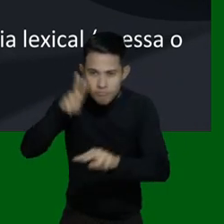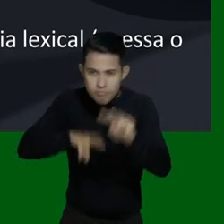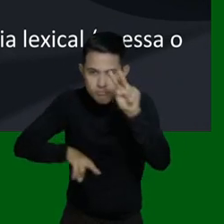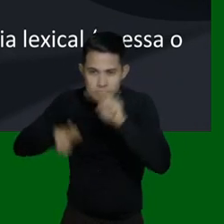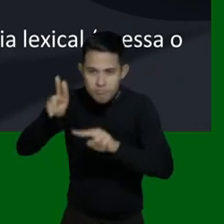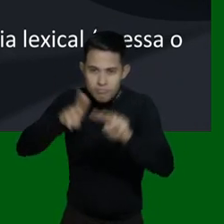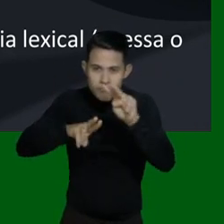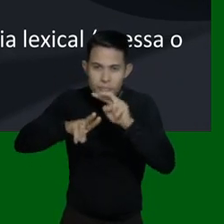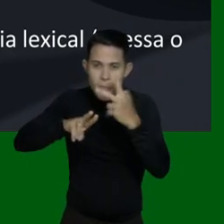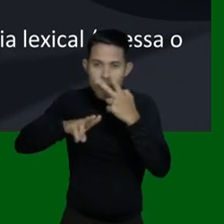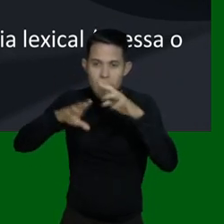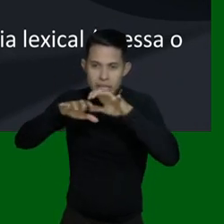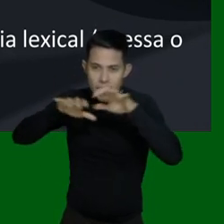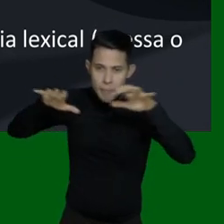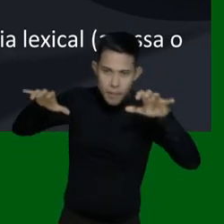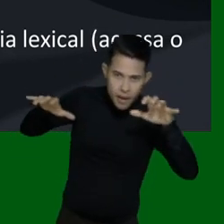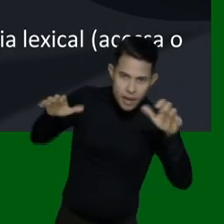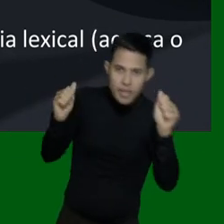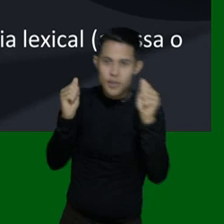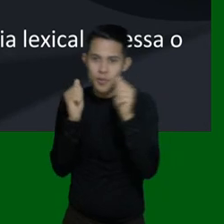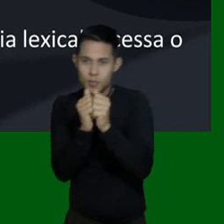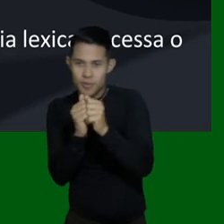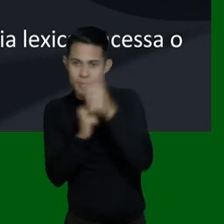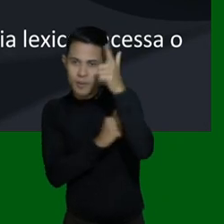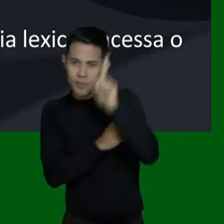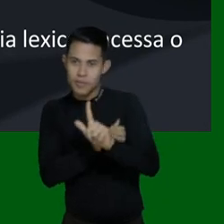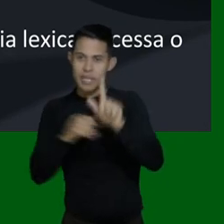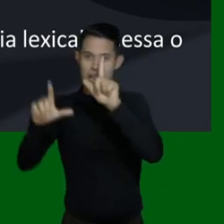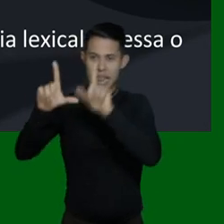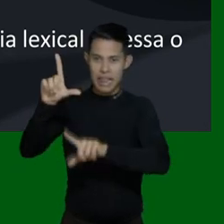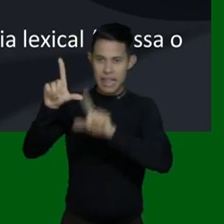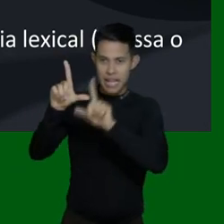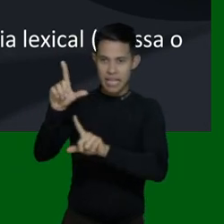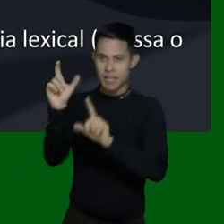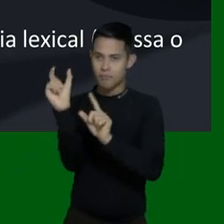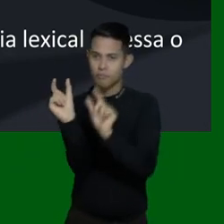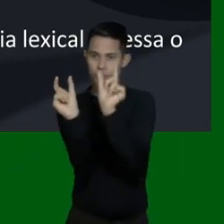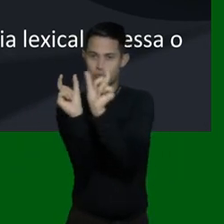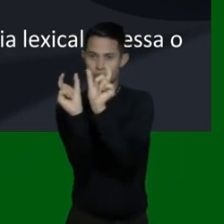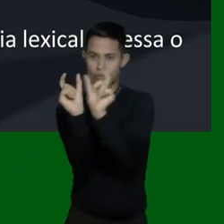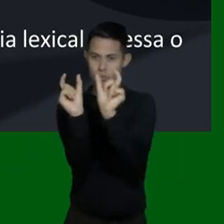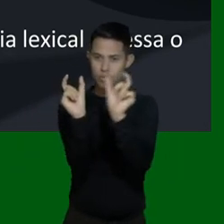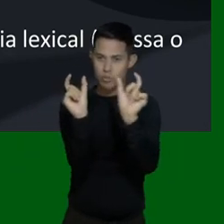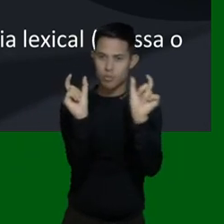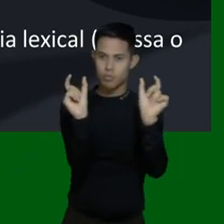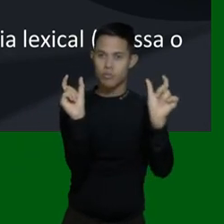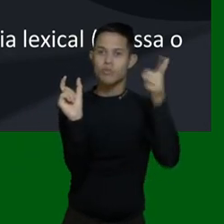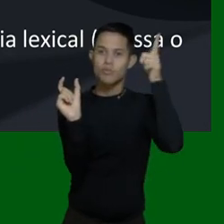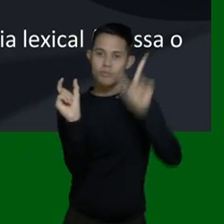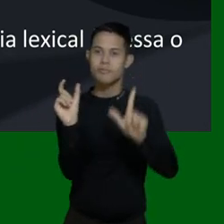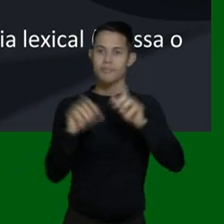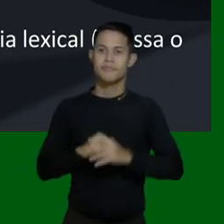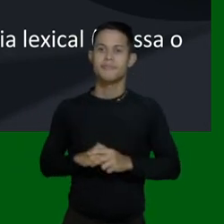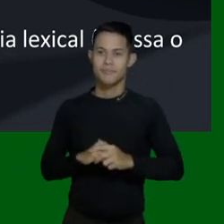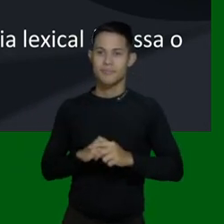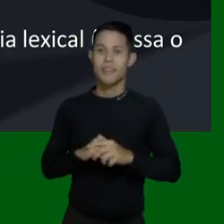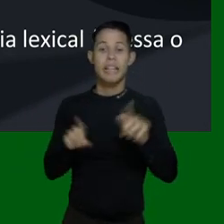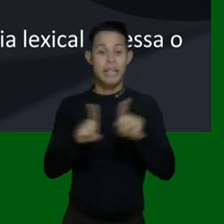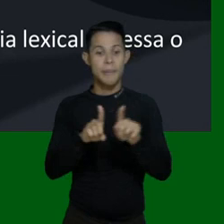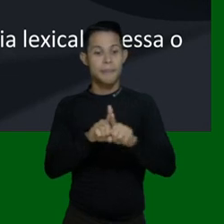novo para dar a cadeia de letras né para reconhecer uma cadeia de letras e